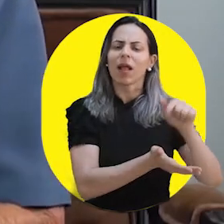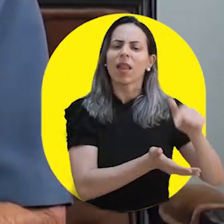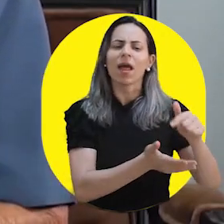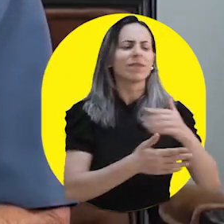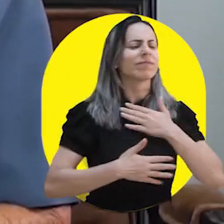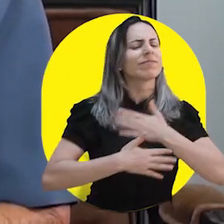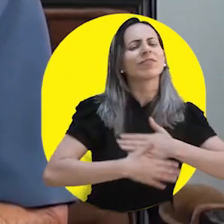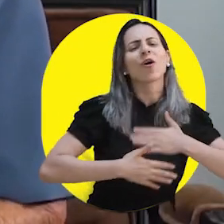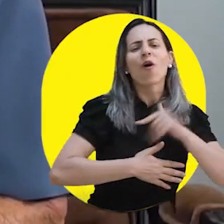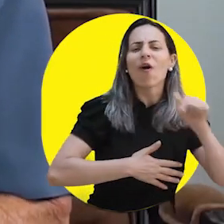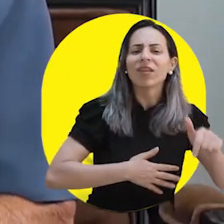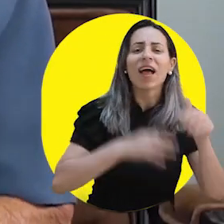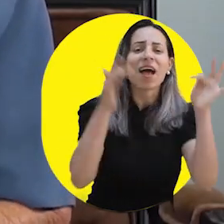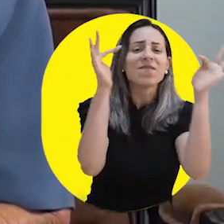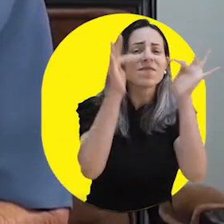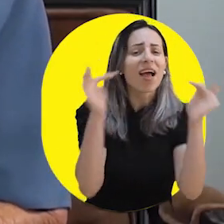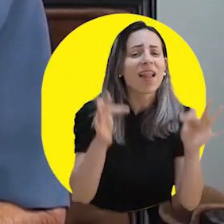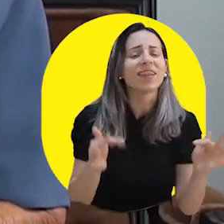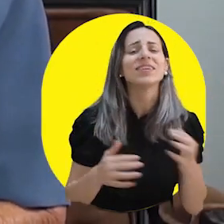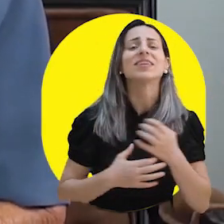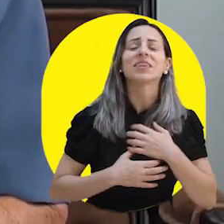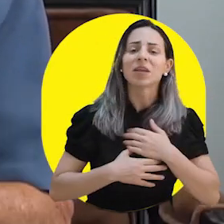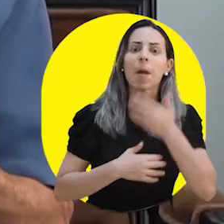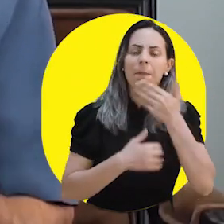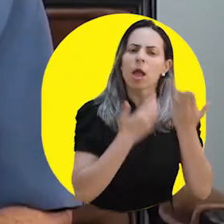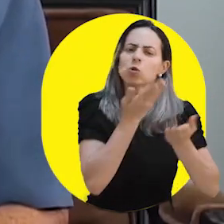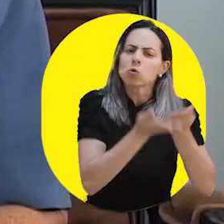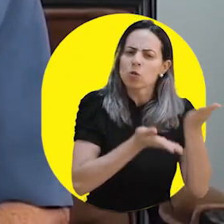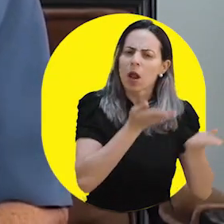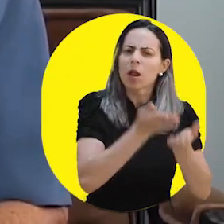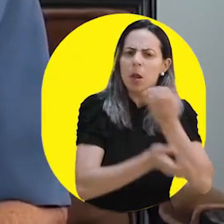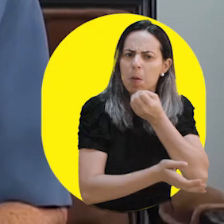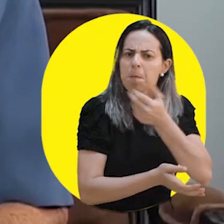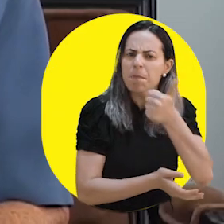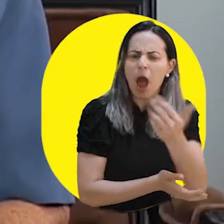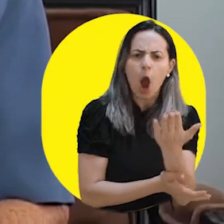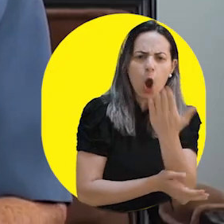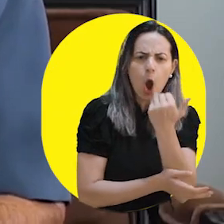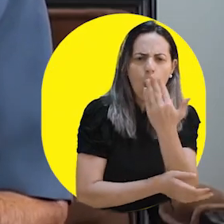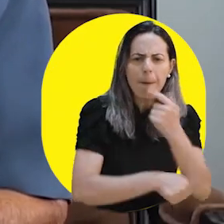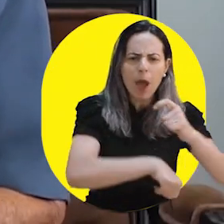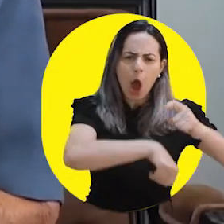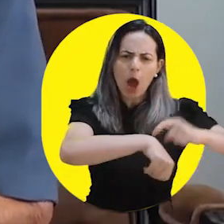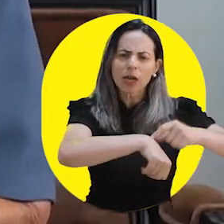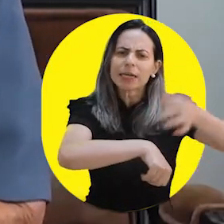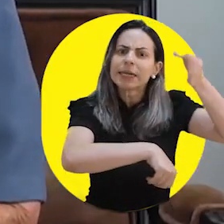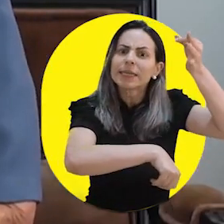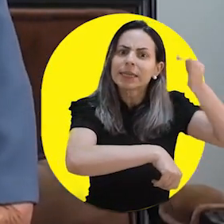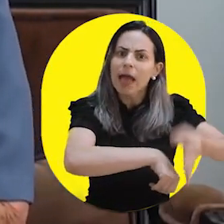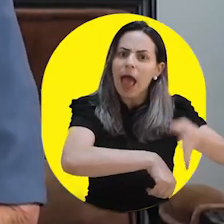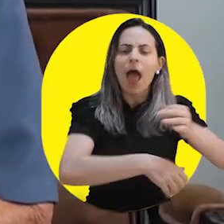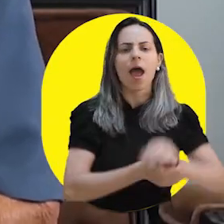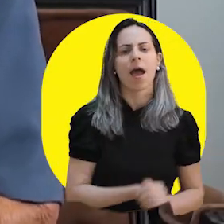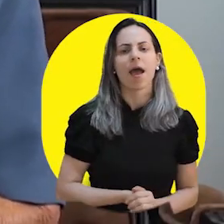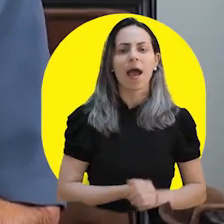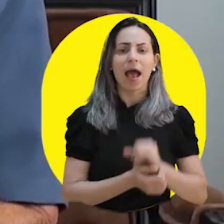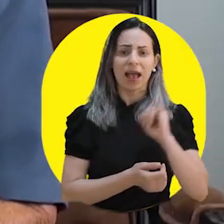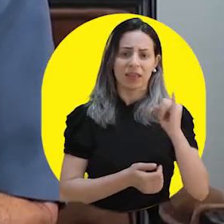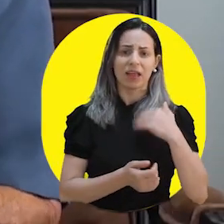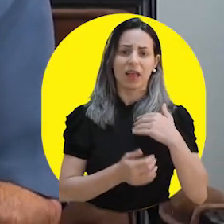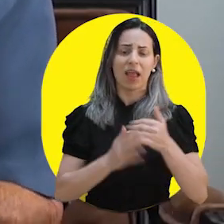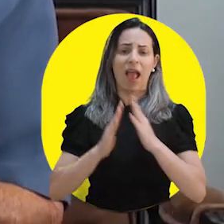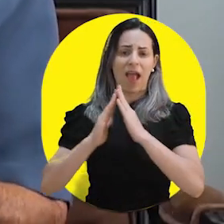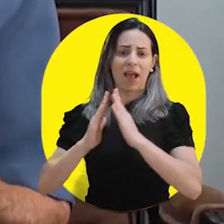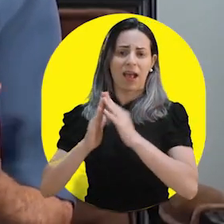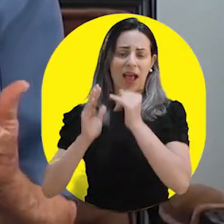porque chegava lá, ela ficava muito feliz, muito bem tratada e, assim, alimentação no horário certo. Se